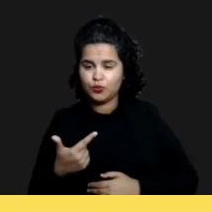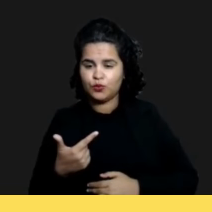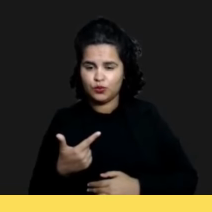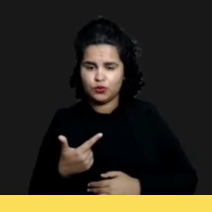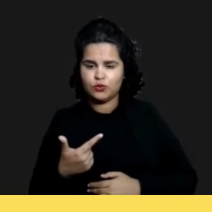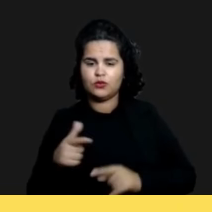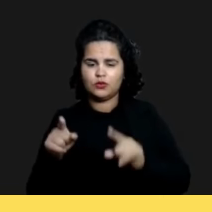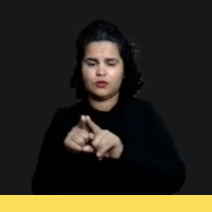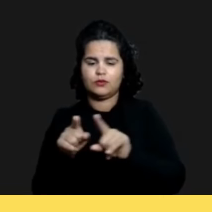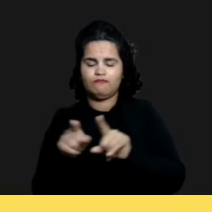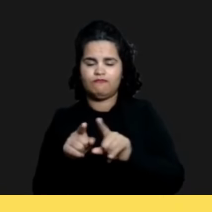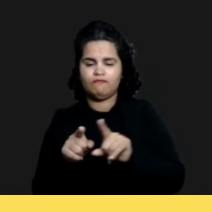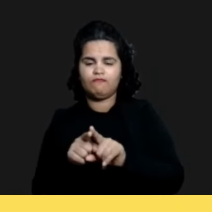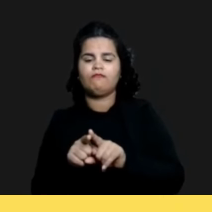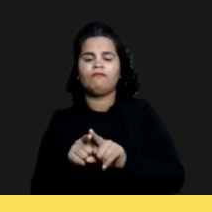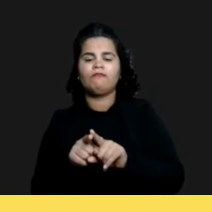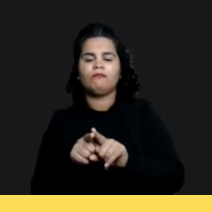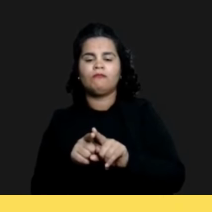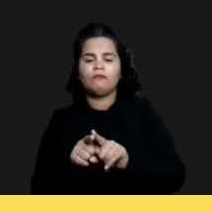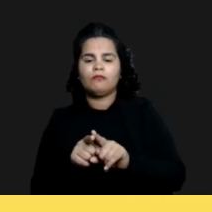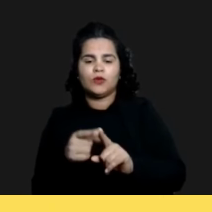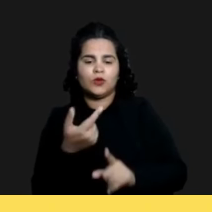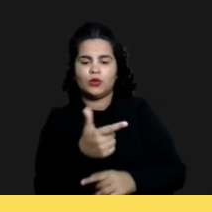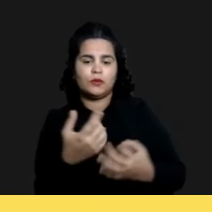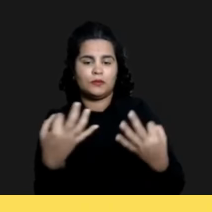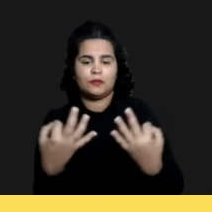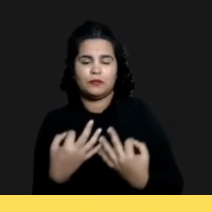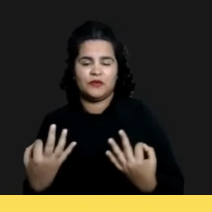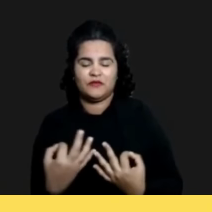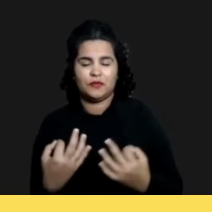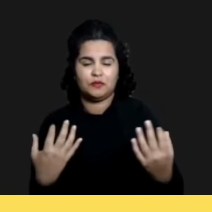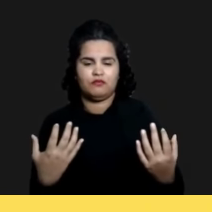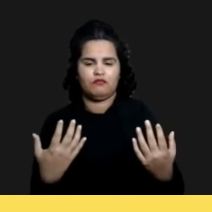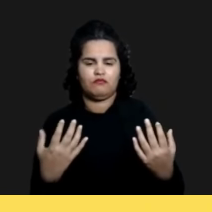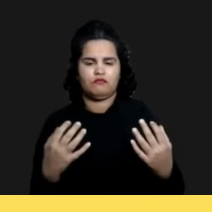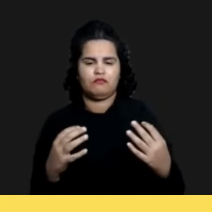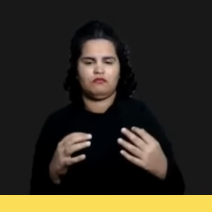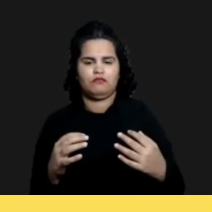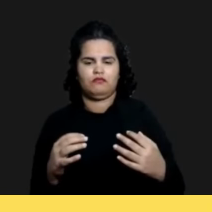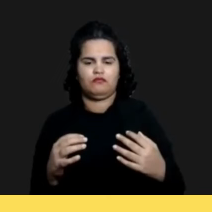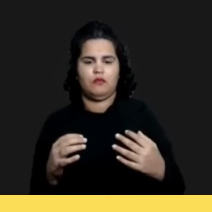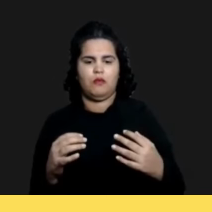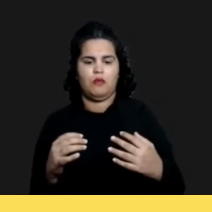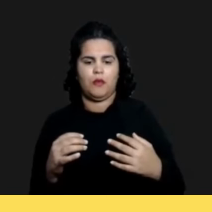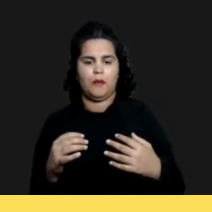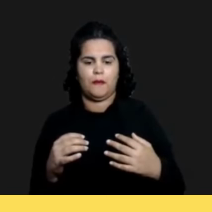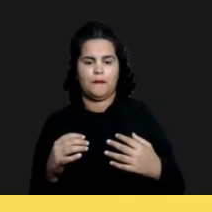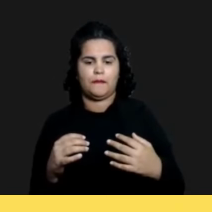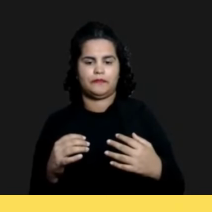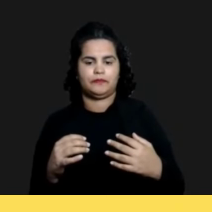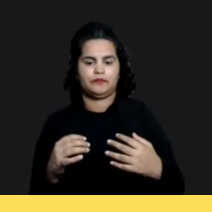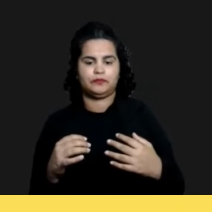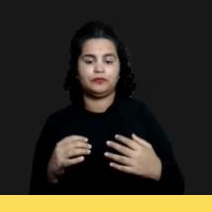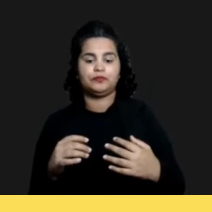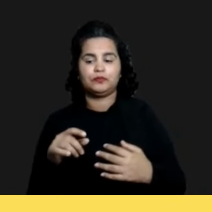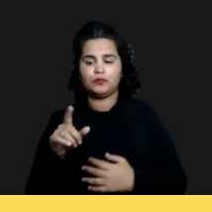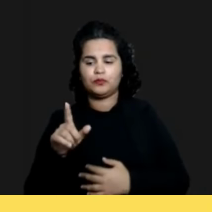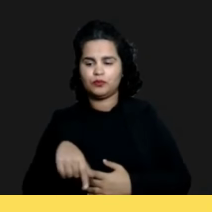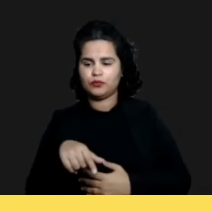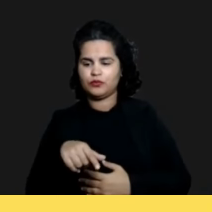impureza, o que não acontece com sistemas totalitários. Com